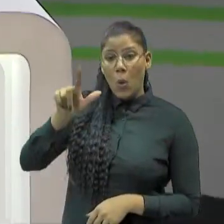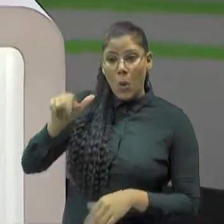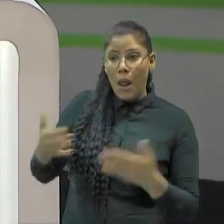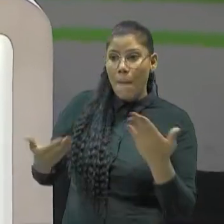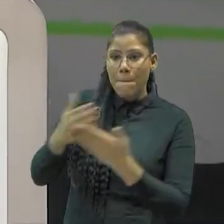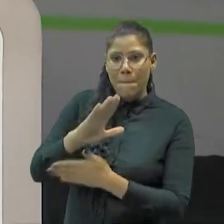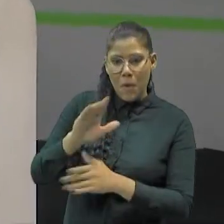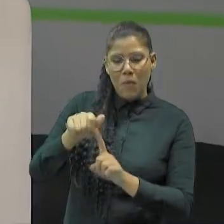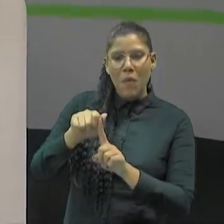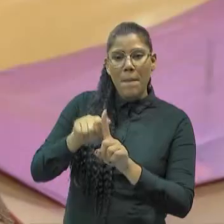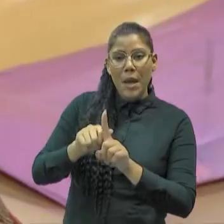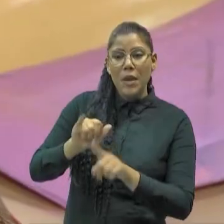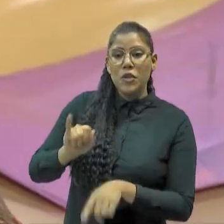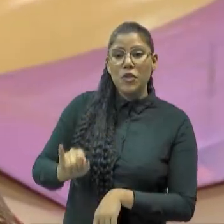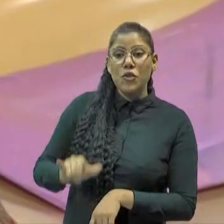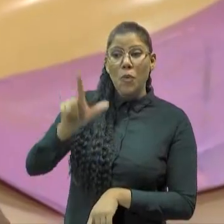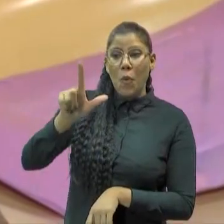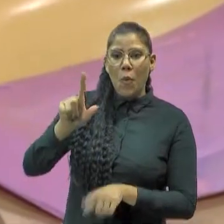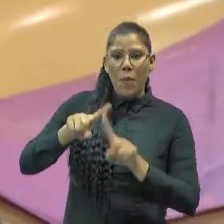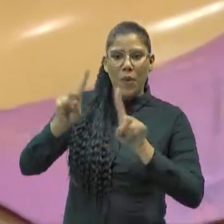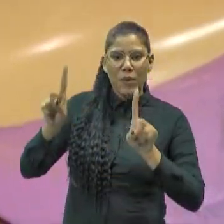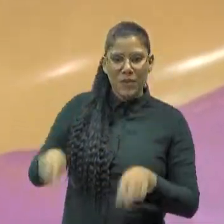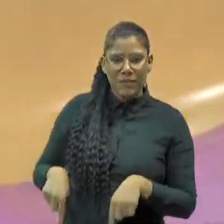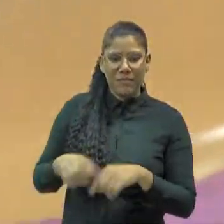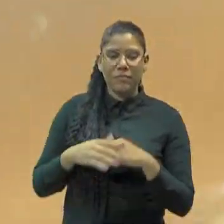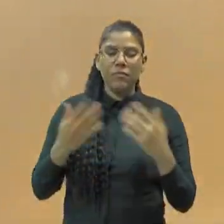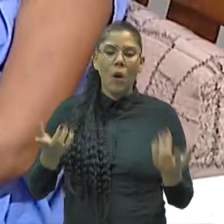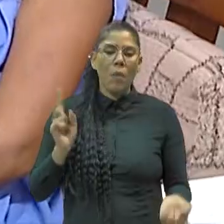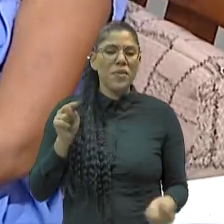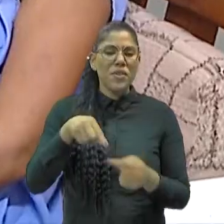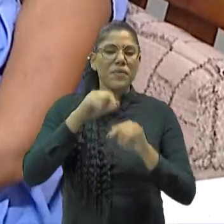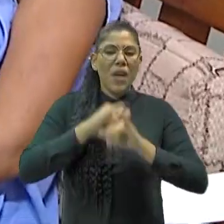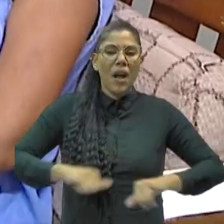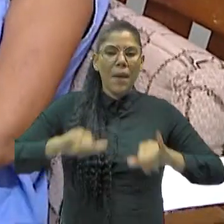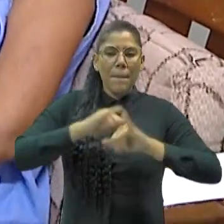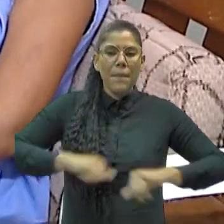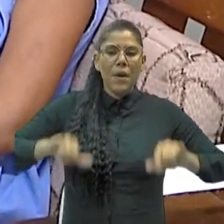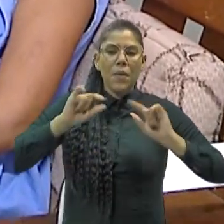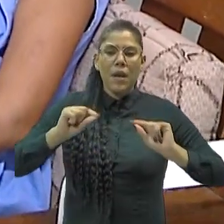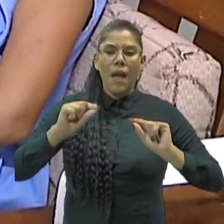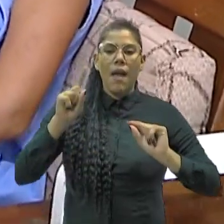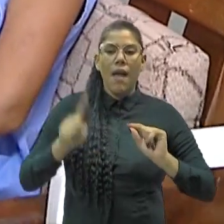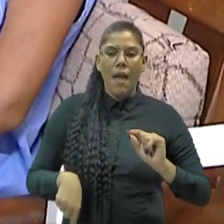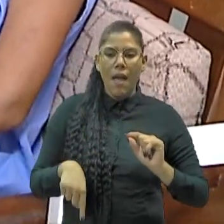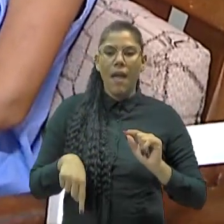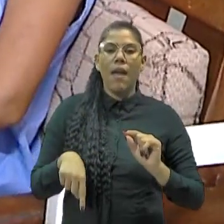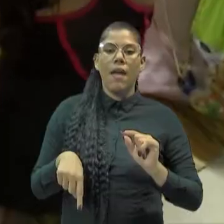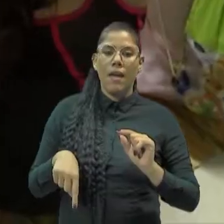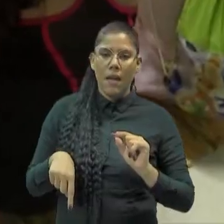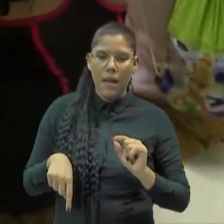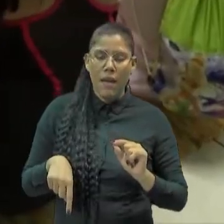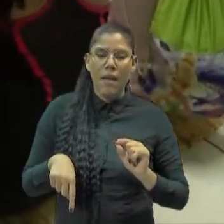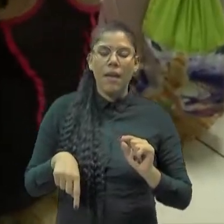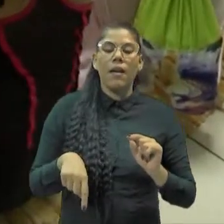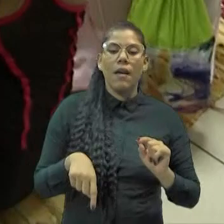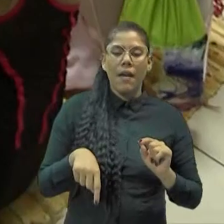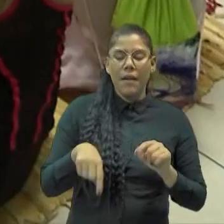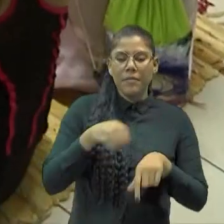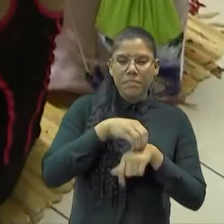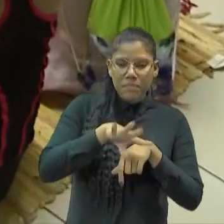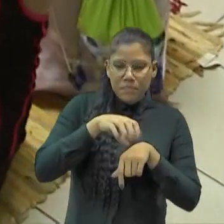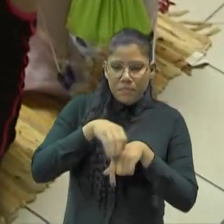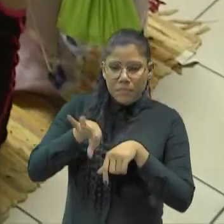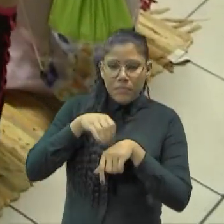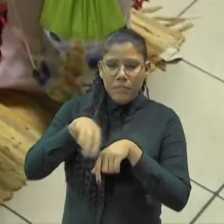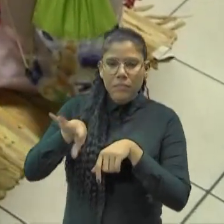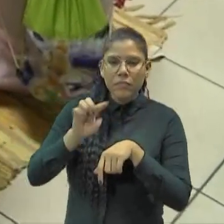de julho. O objetivo da campanha é conscientizar sobre a importância da atenção integral às gestantes e às crianças de até 6